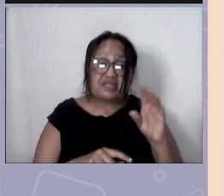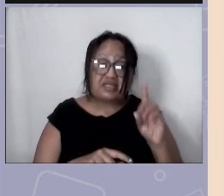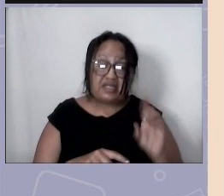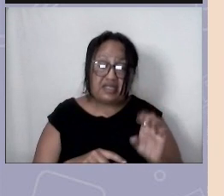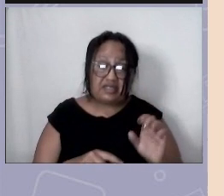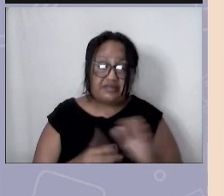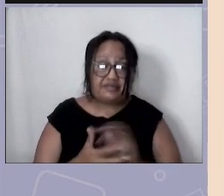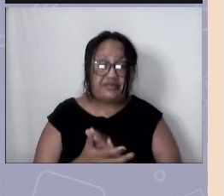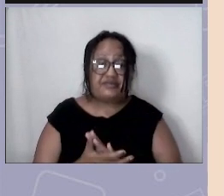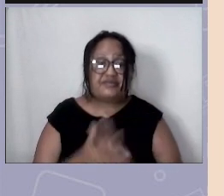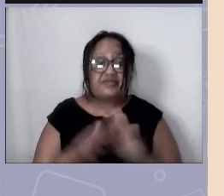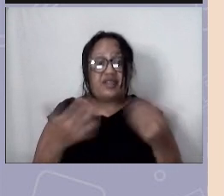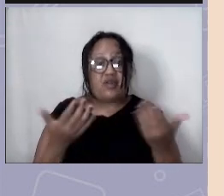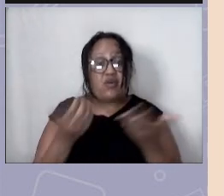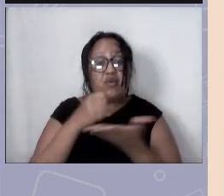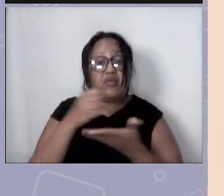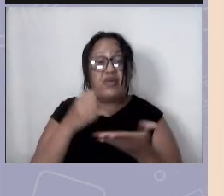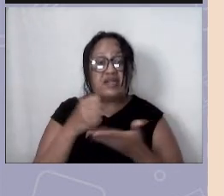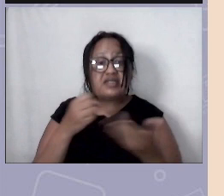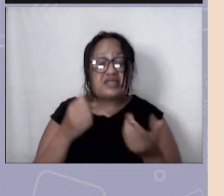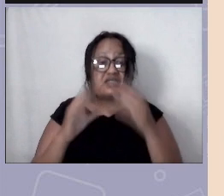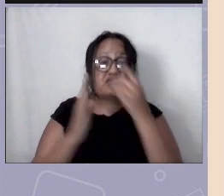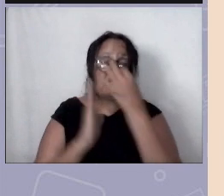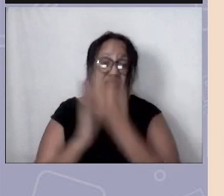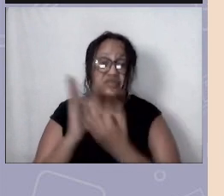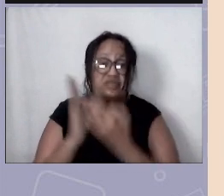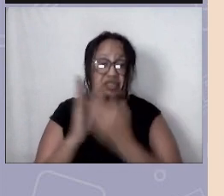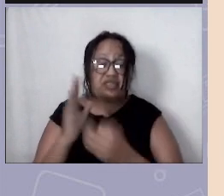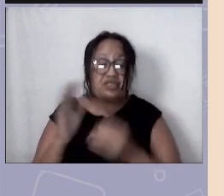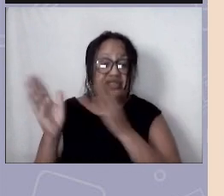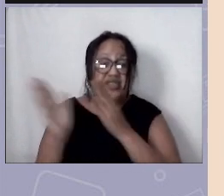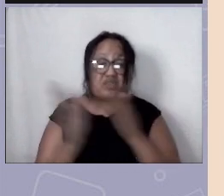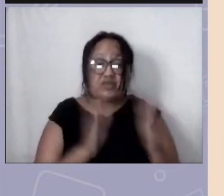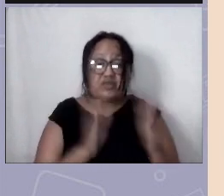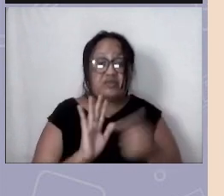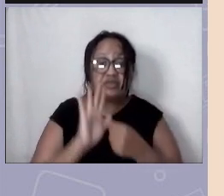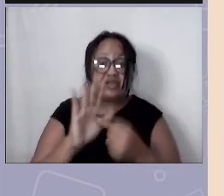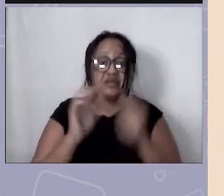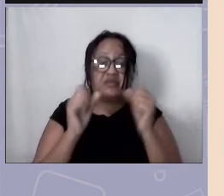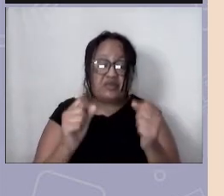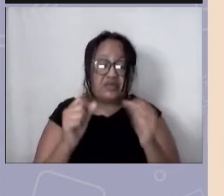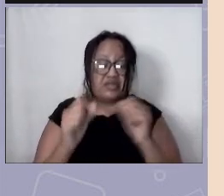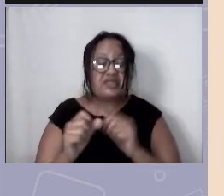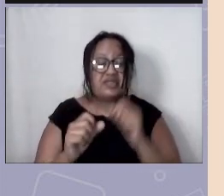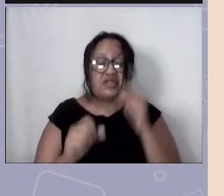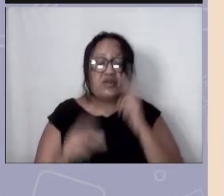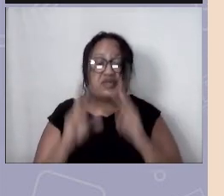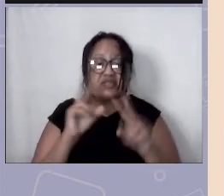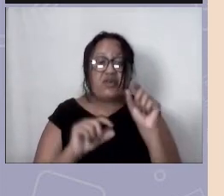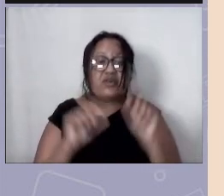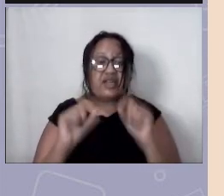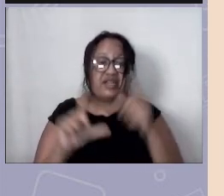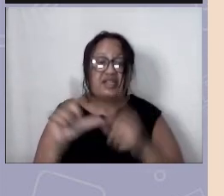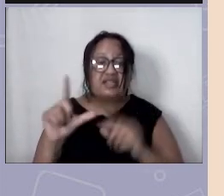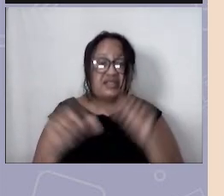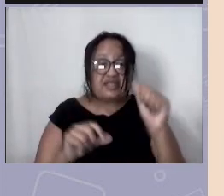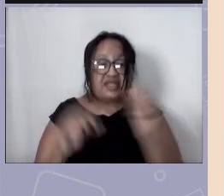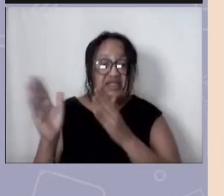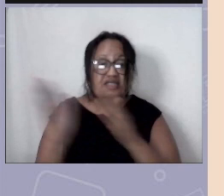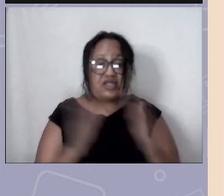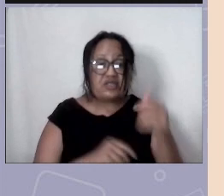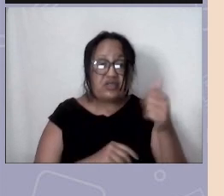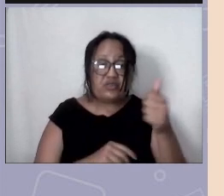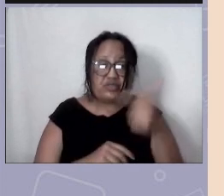bom com base no texto e nas sequências apresentadas pode-se concluir que letra A as sequências 1 e 2